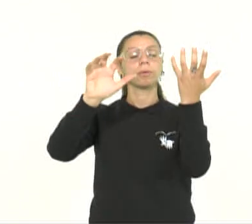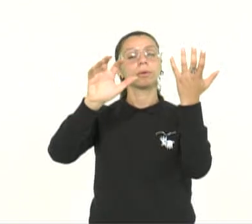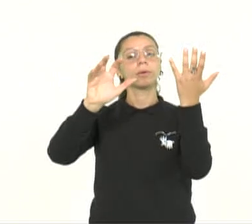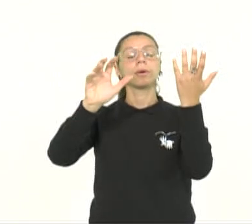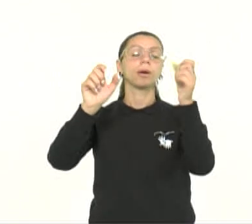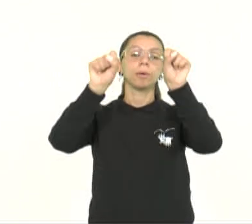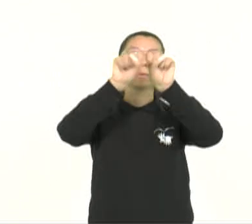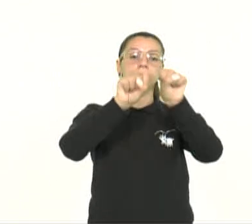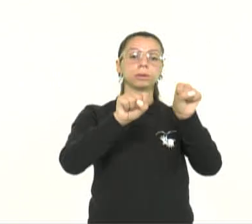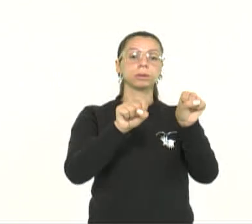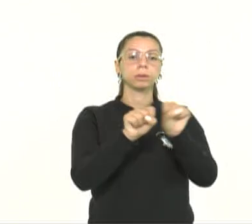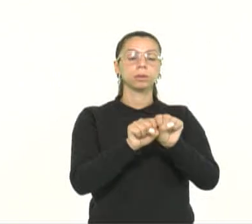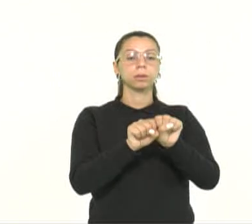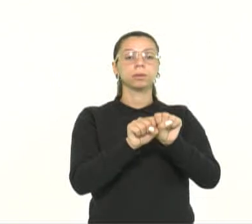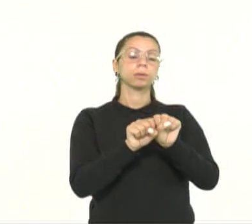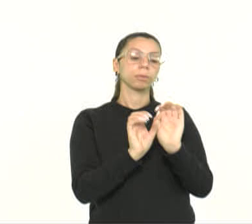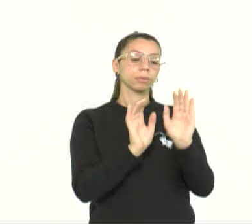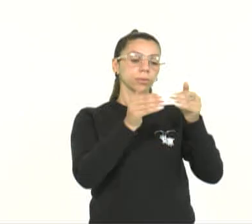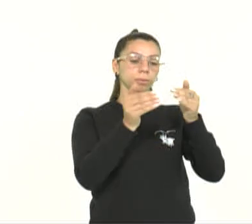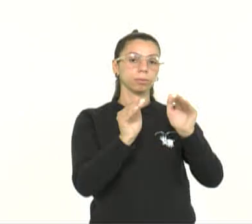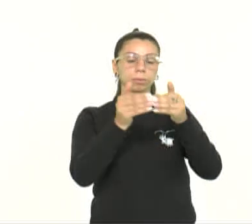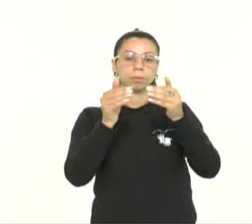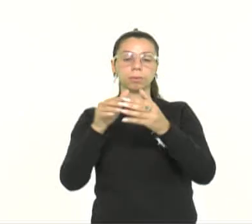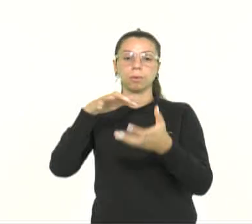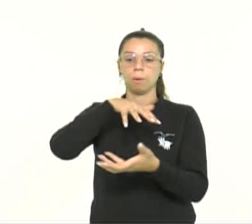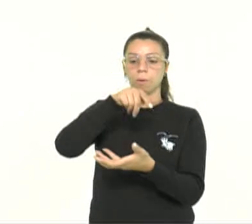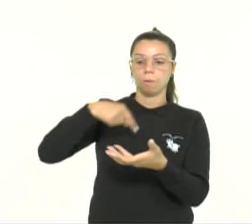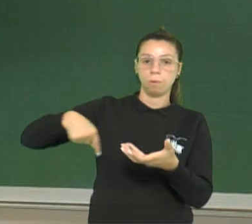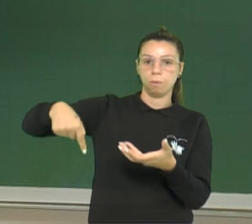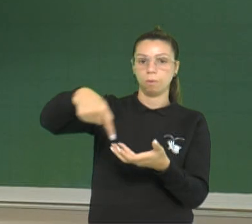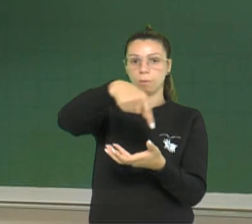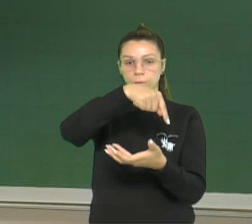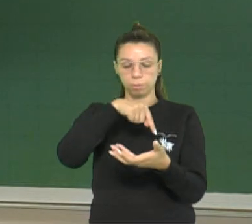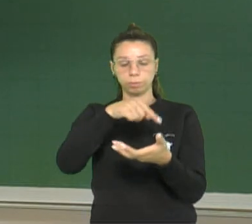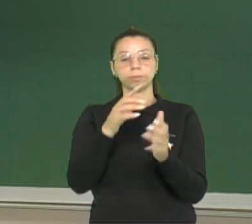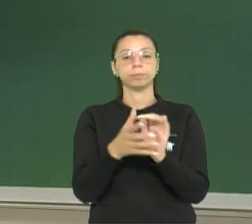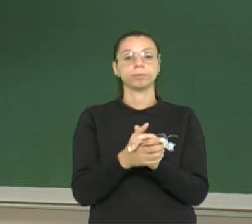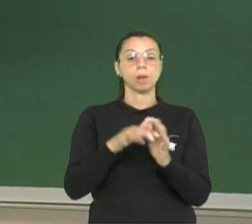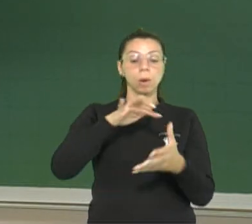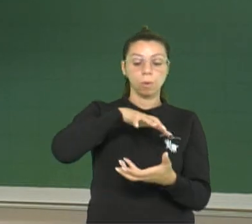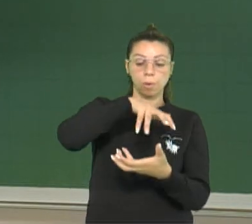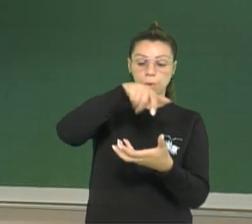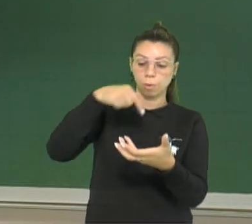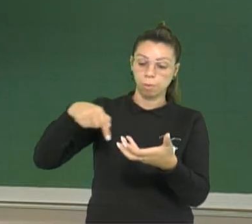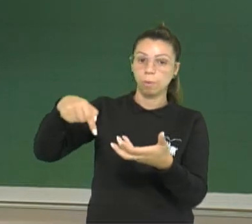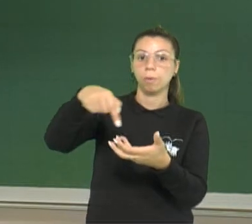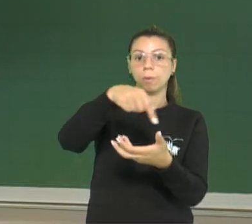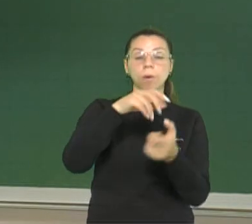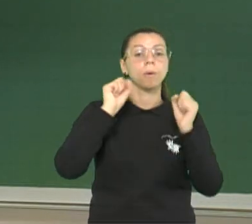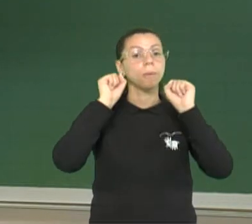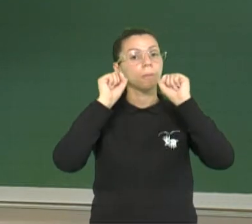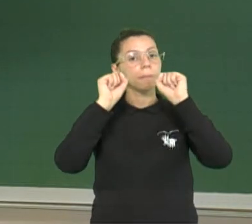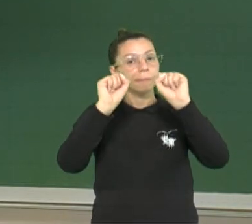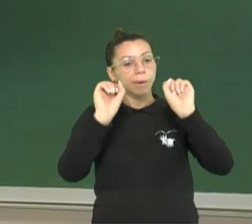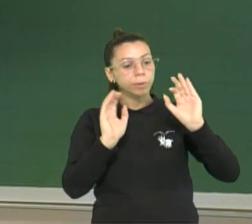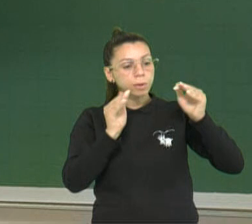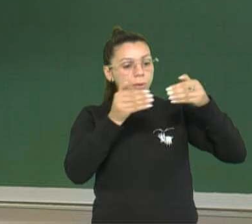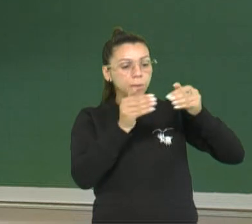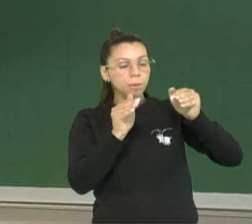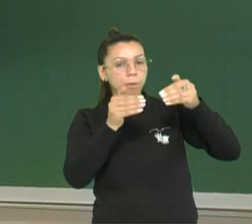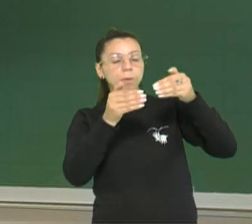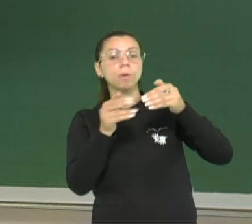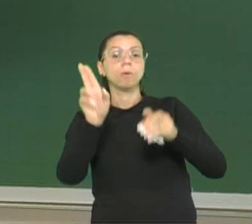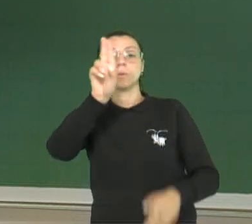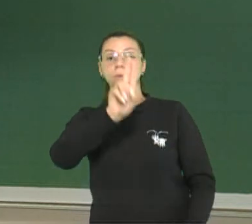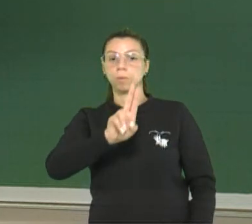de classificação global dos tipos climáticos. Então, o mundo inteiro pode ser classificado de acordo